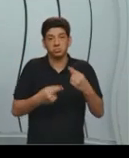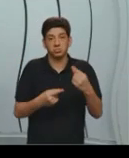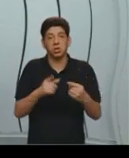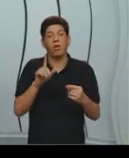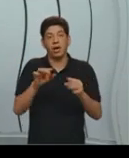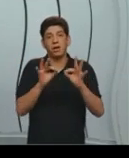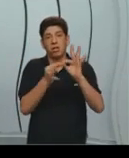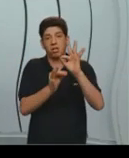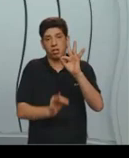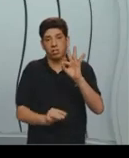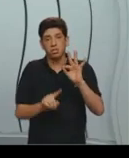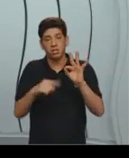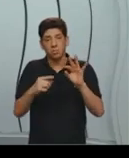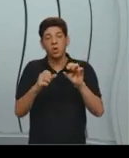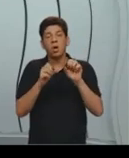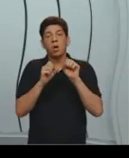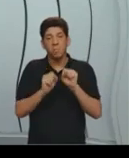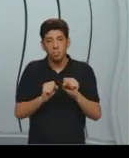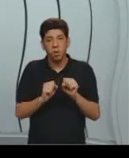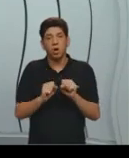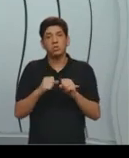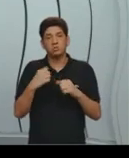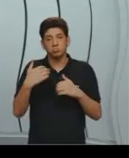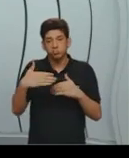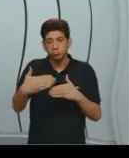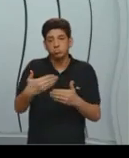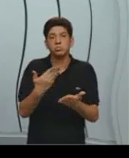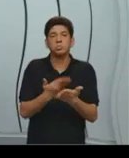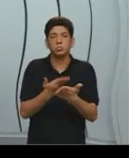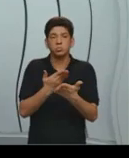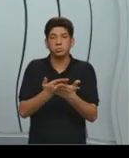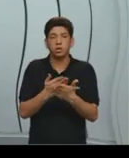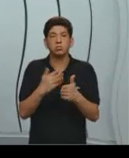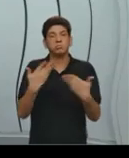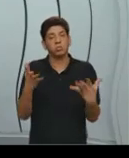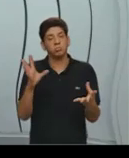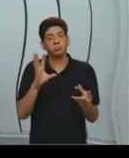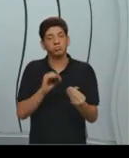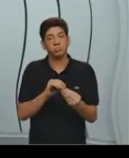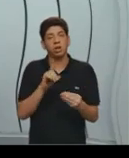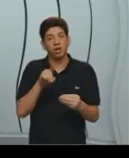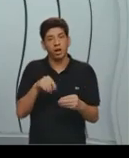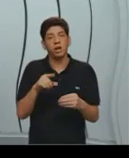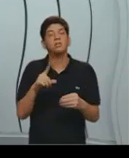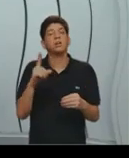pode depois visitar com mais calma, mas no mais é isso, né? É um tema